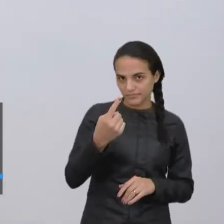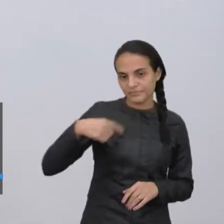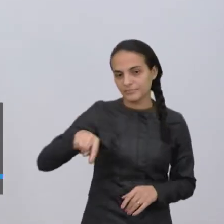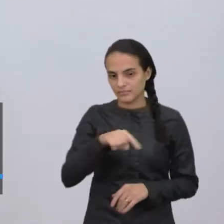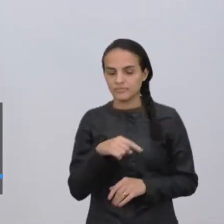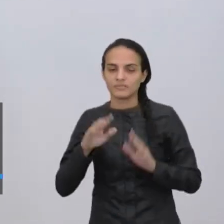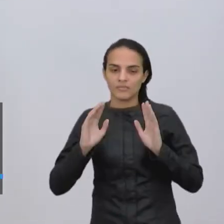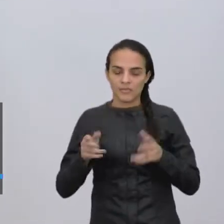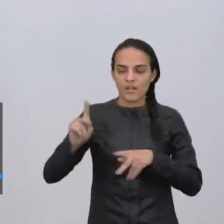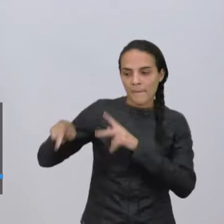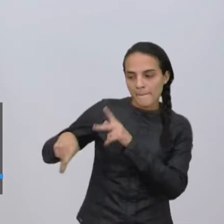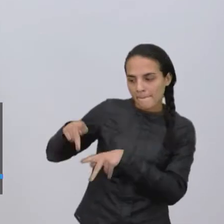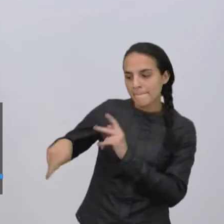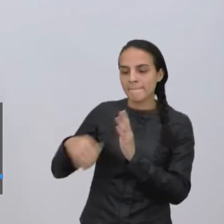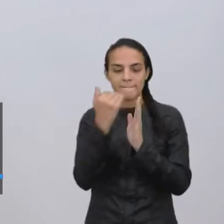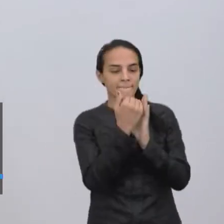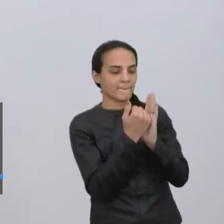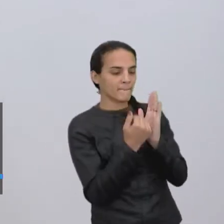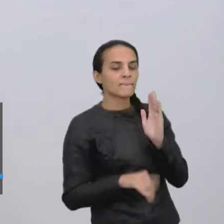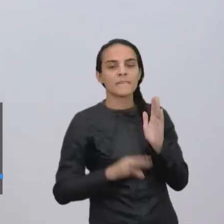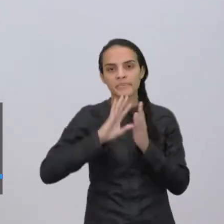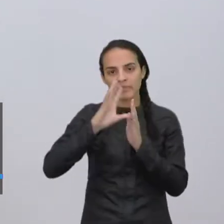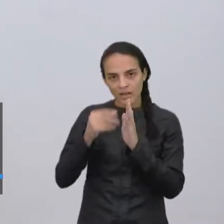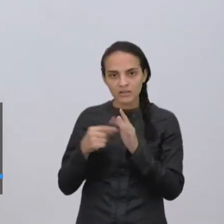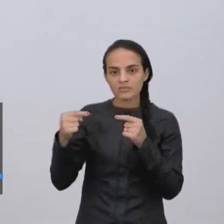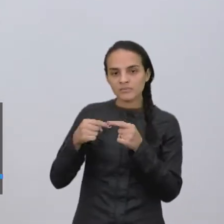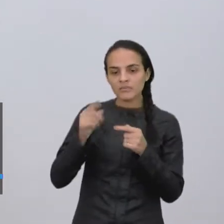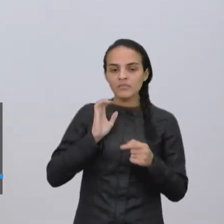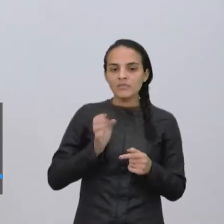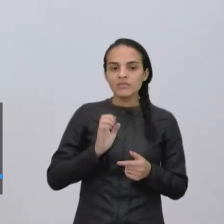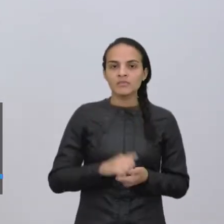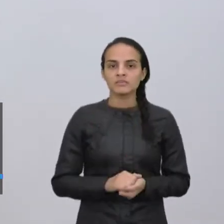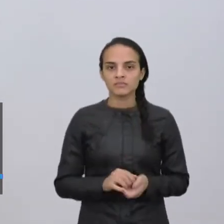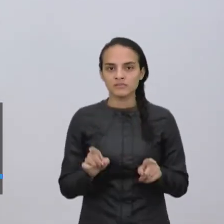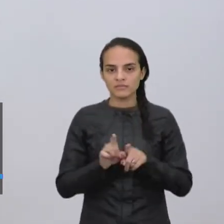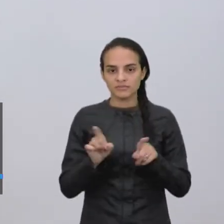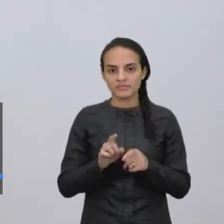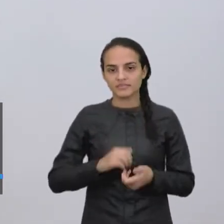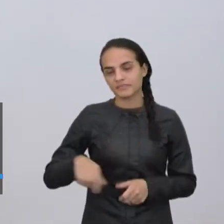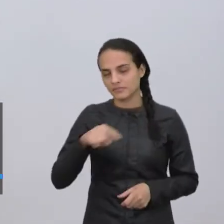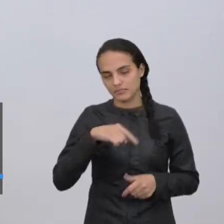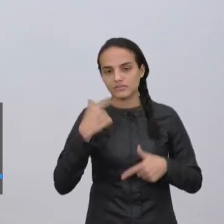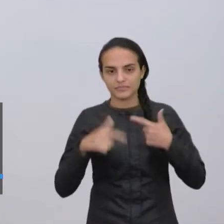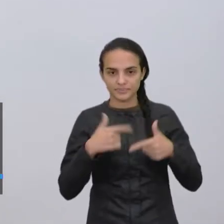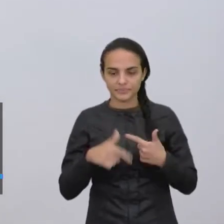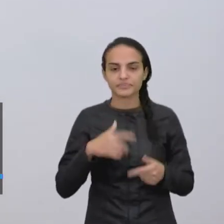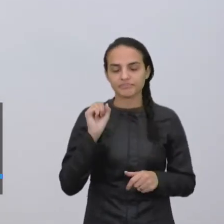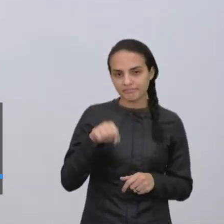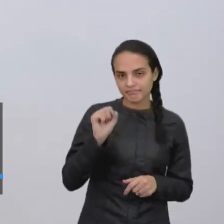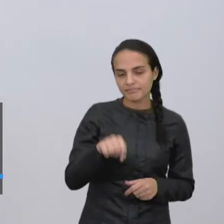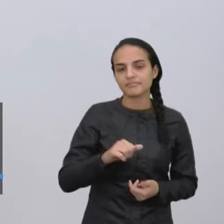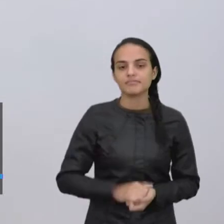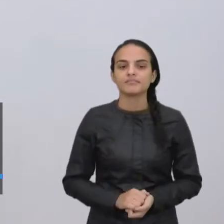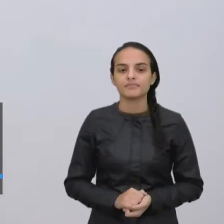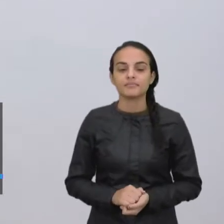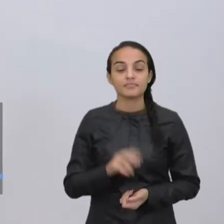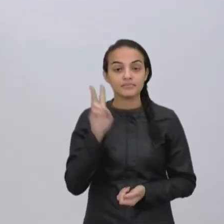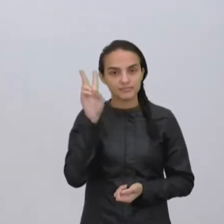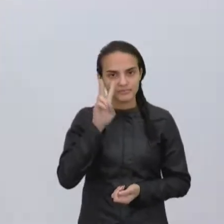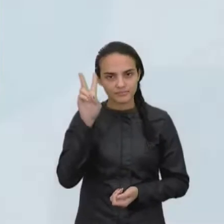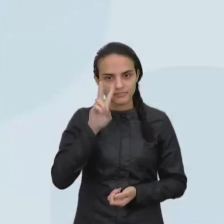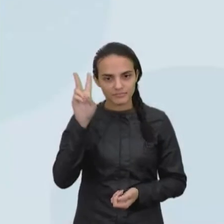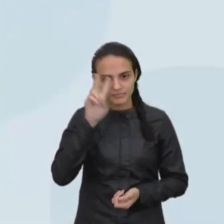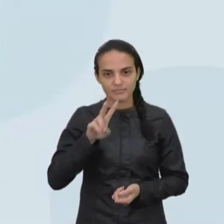em população e índices, que tem tudo a ver com estatística, que é o que a gente está trabalhando, sim. Então, lembrando que